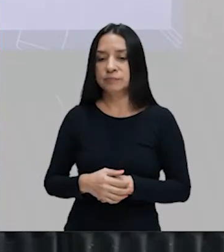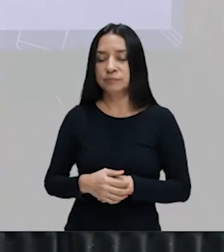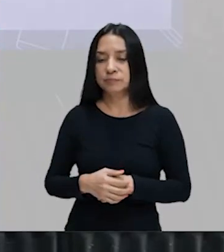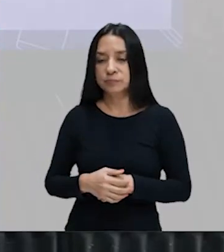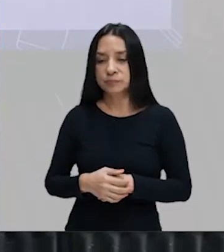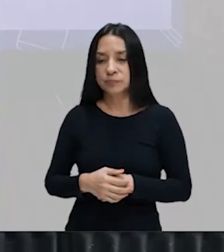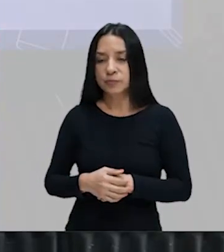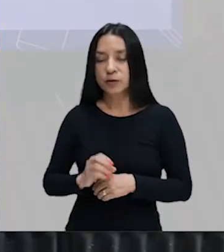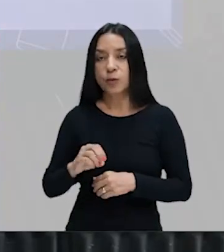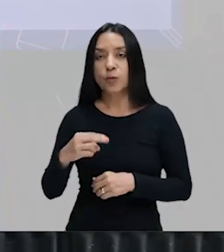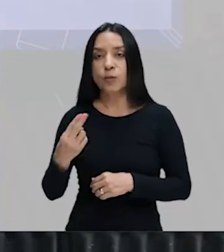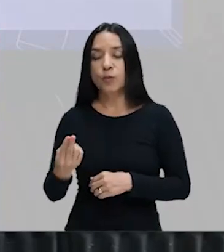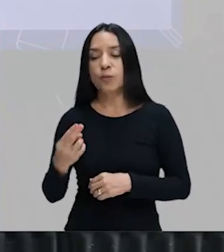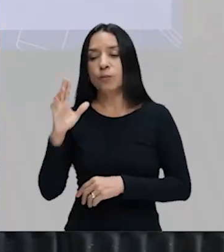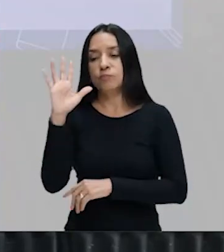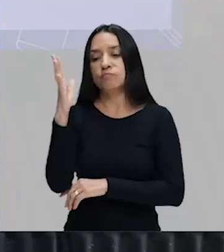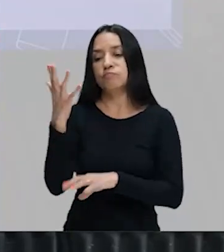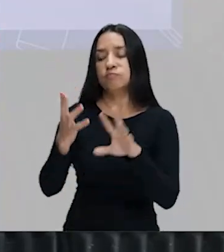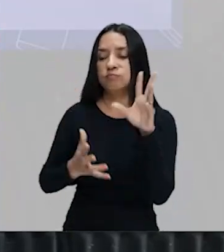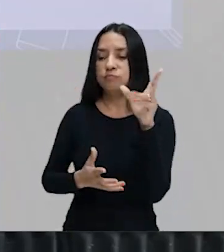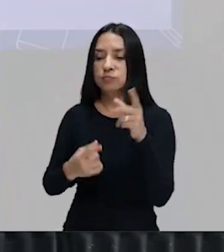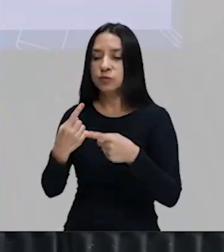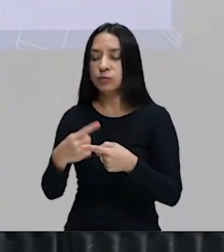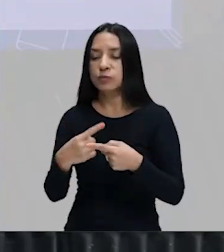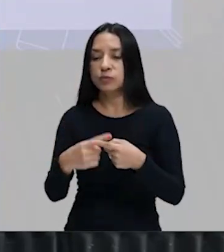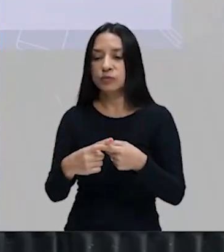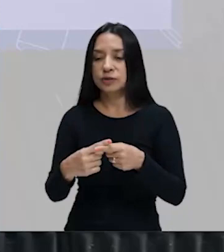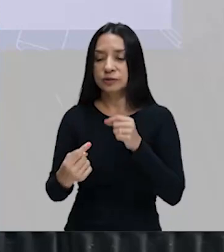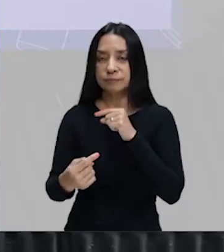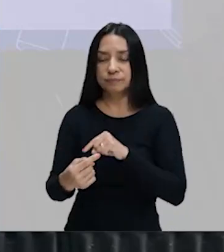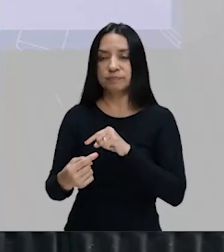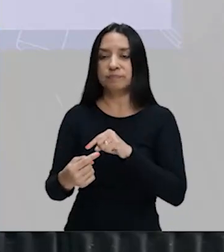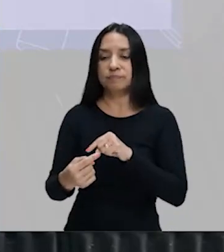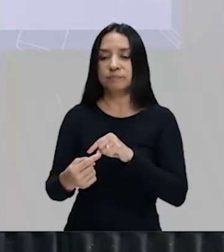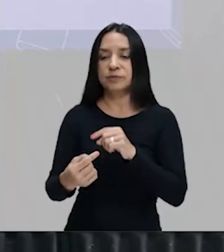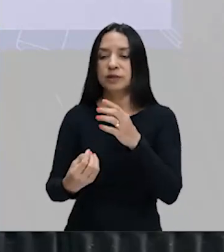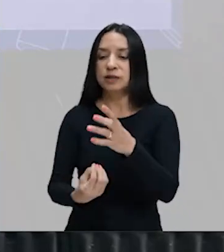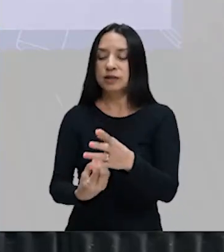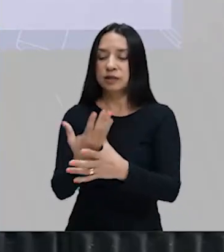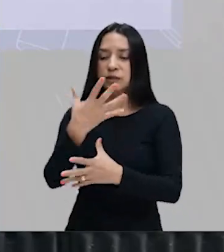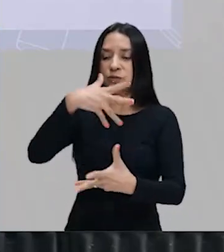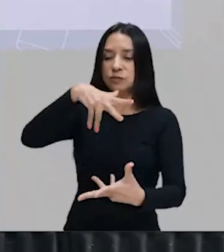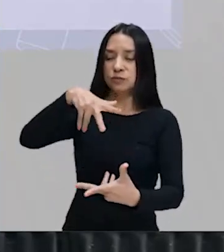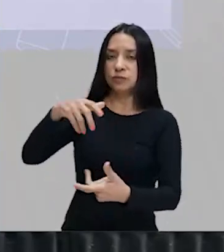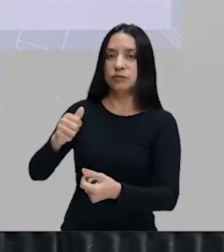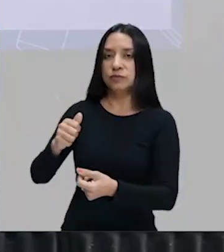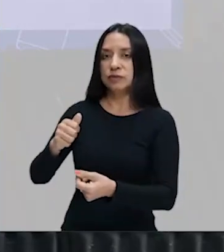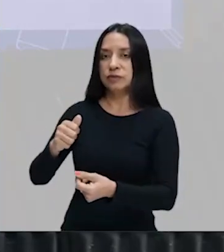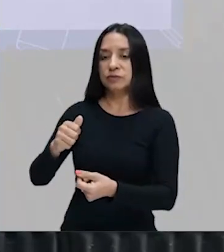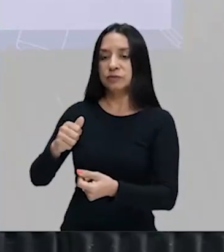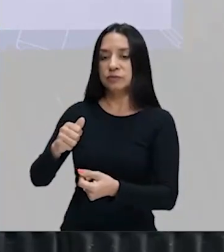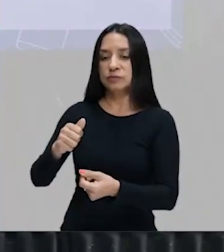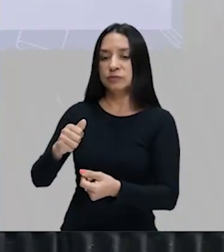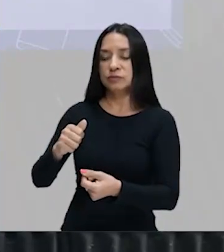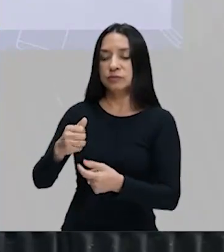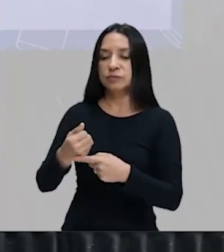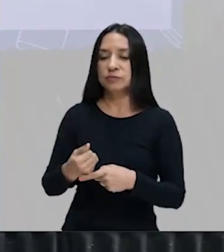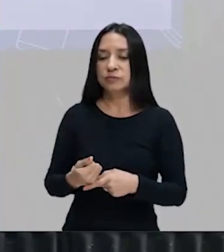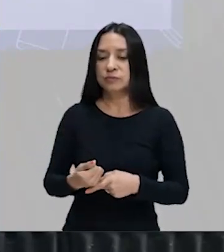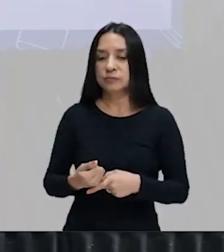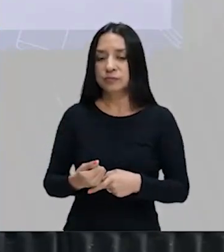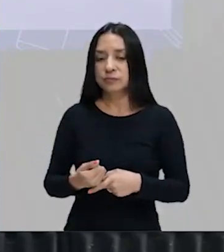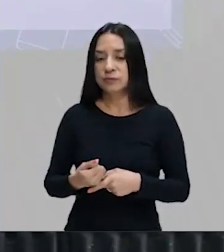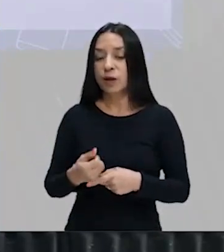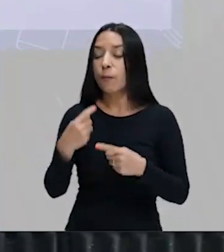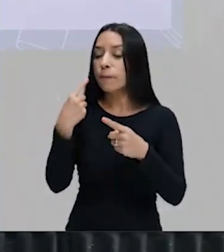certo? Ou seja, da natureza, porque a natureza gerando o universo. Ou seja, a causa geradora,